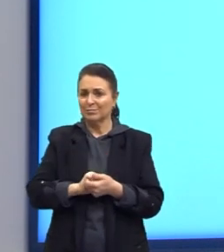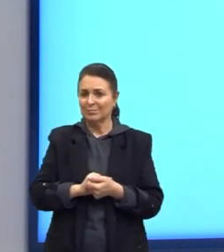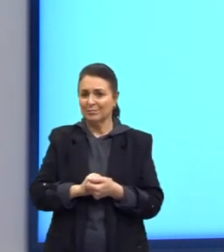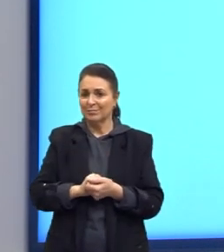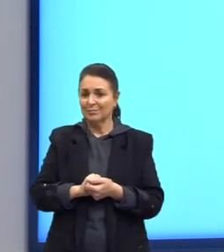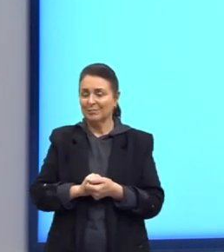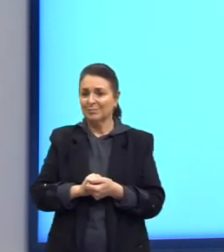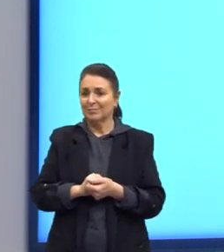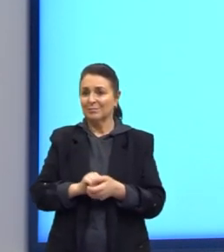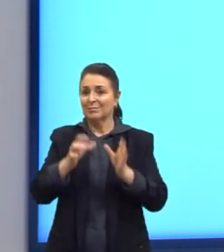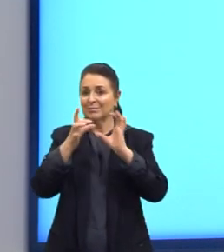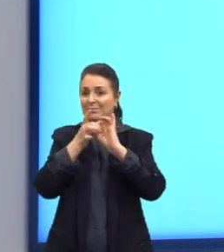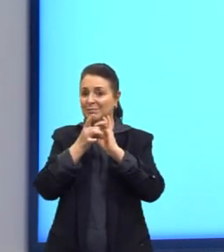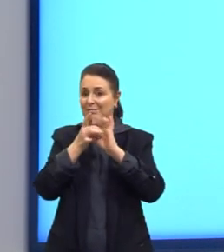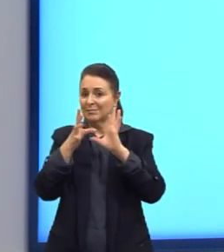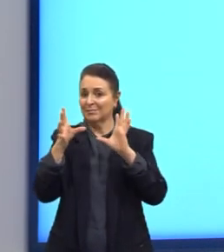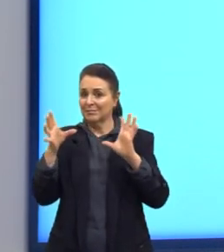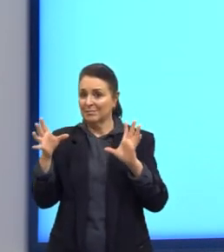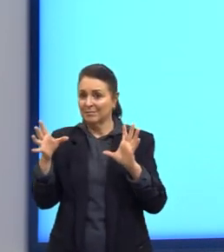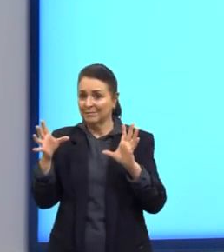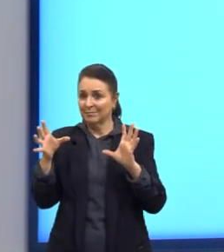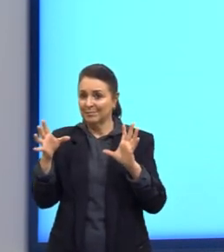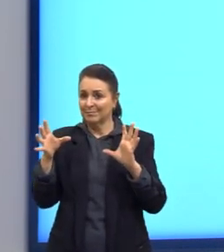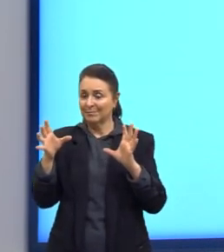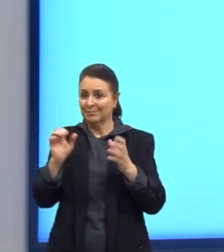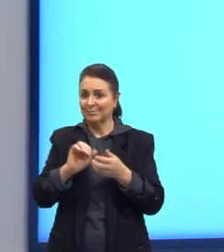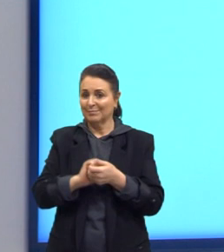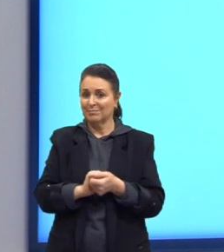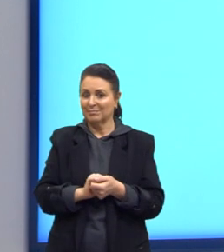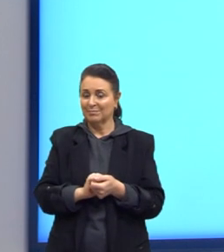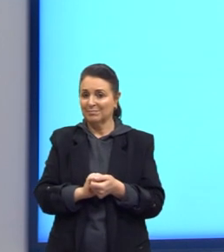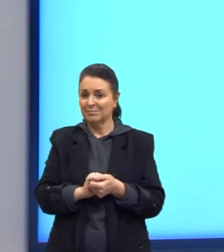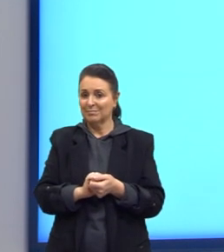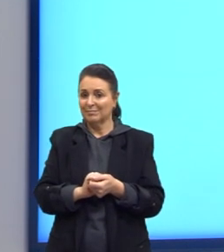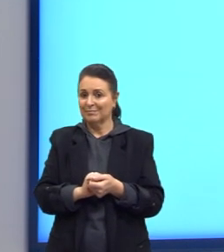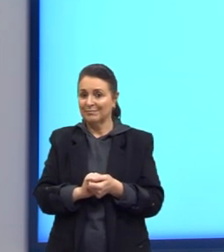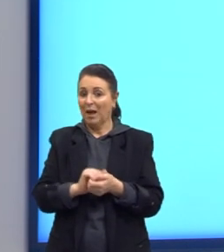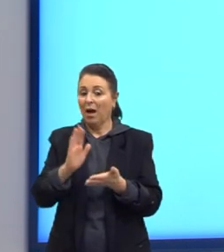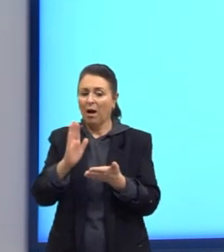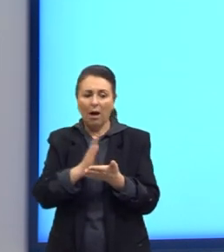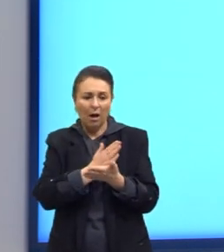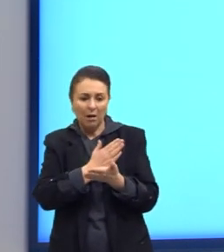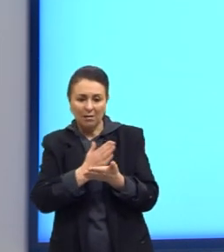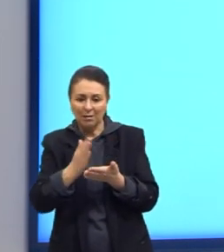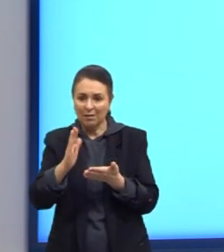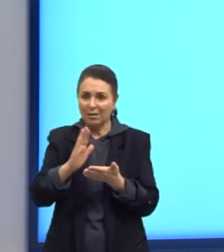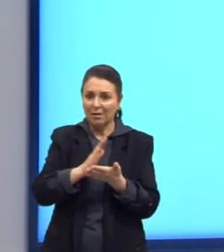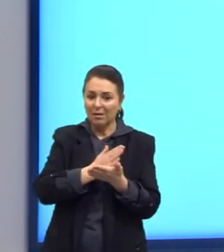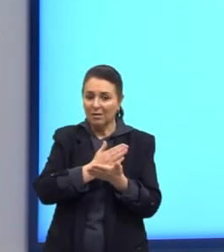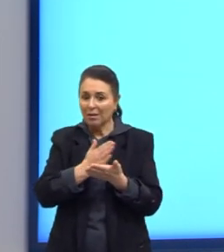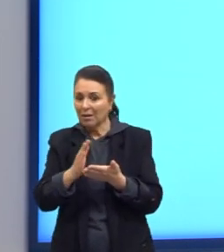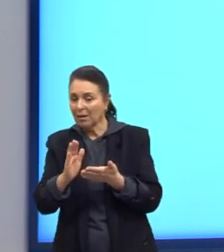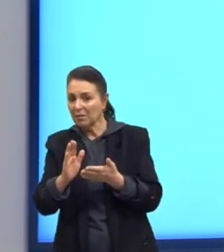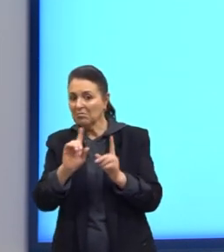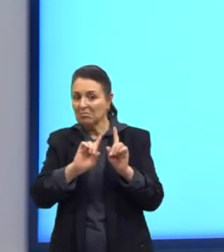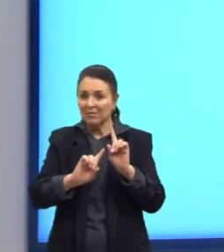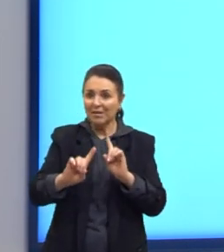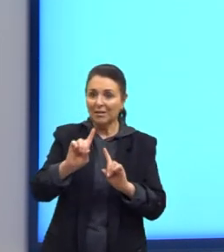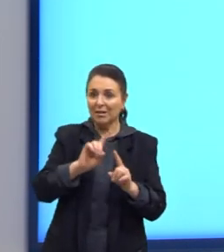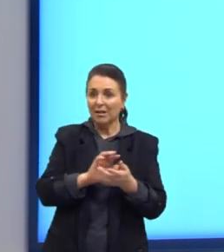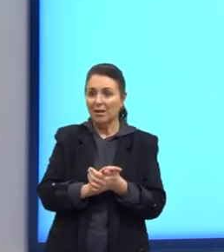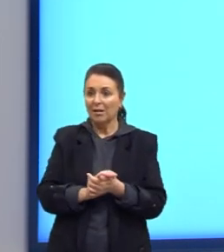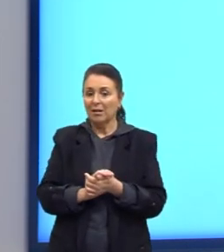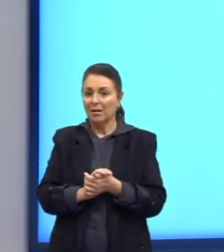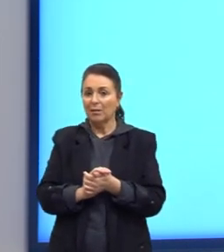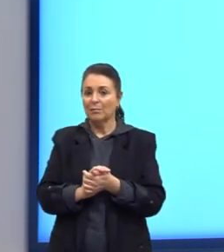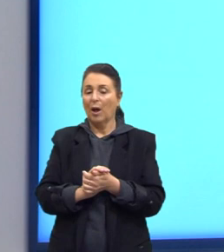sintoma de mocracia em vez de democracia alguém em vez de alguém